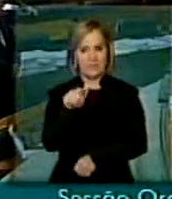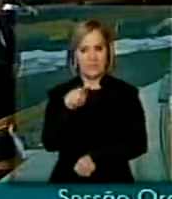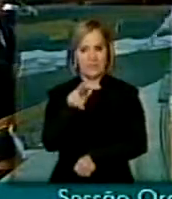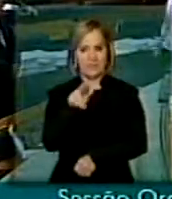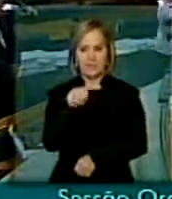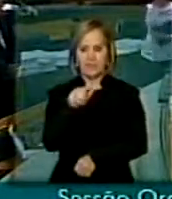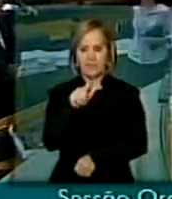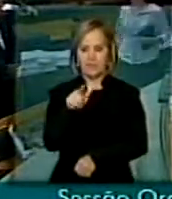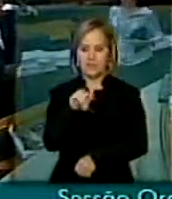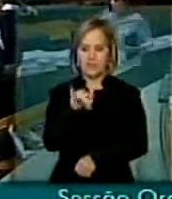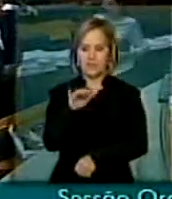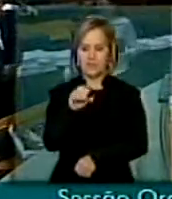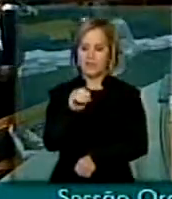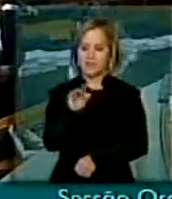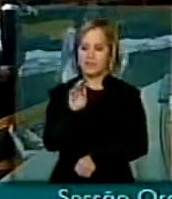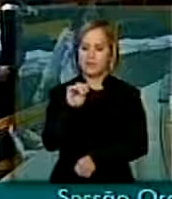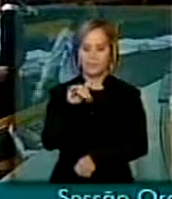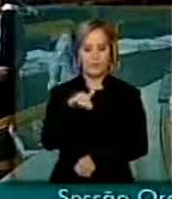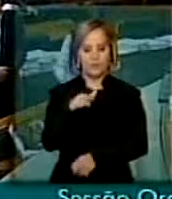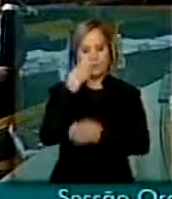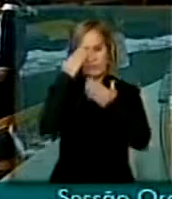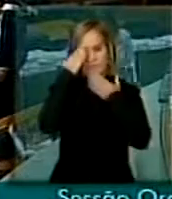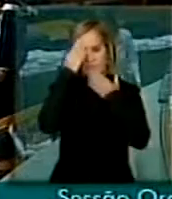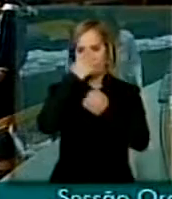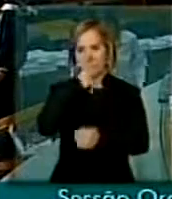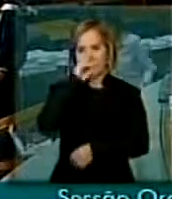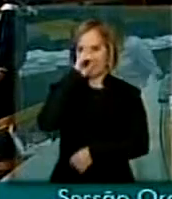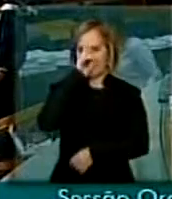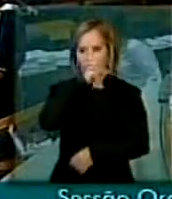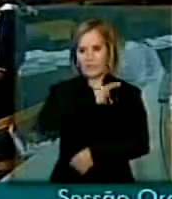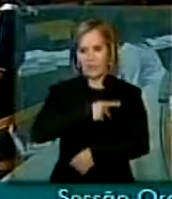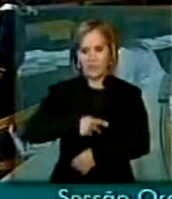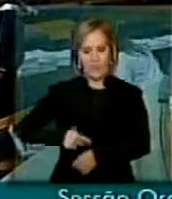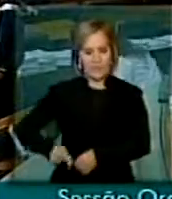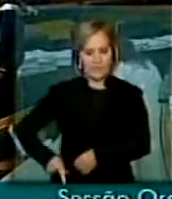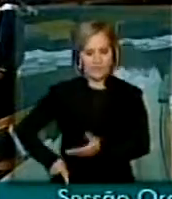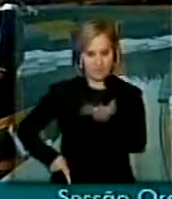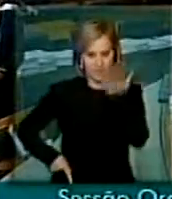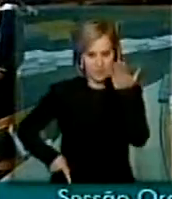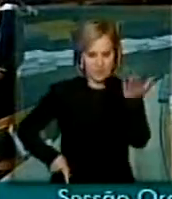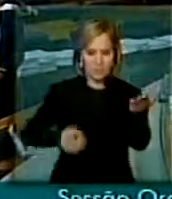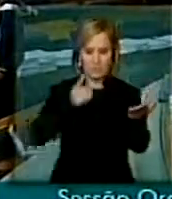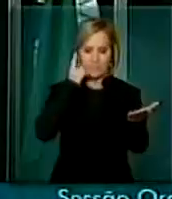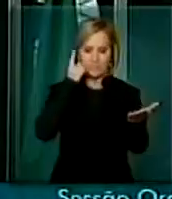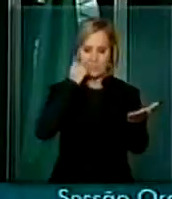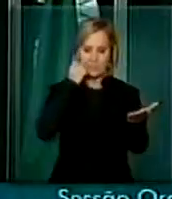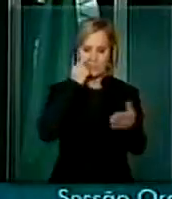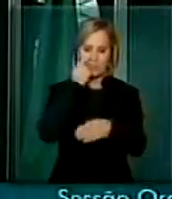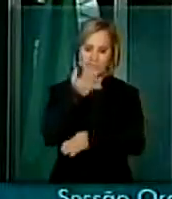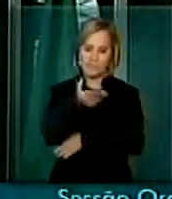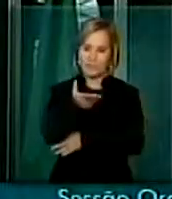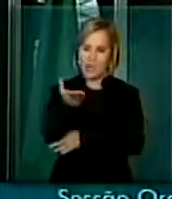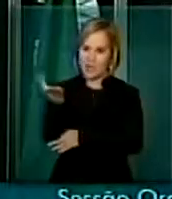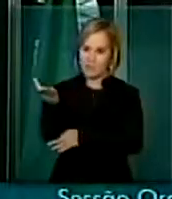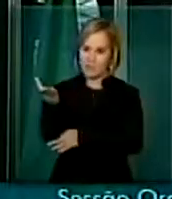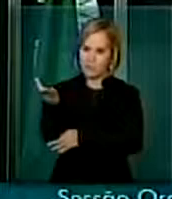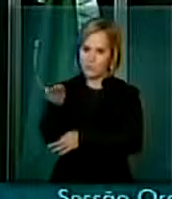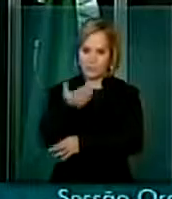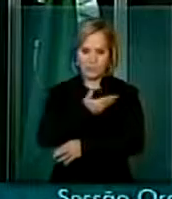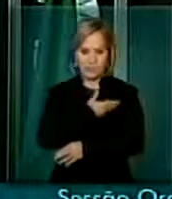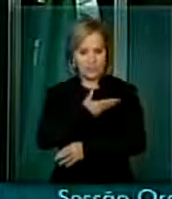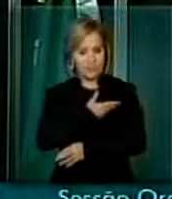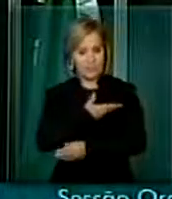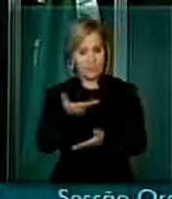deputadas, senhores deputados, companheiros e companheiras, que mais uma sessão aqui estão